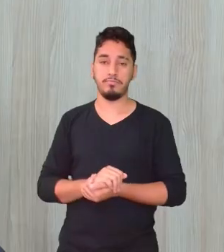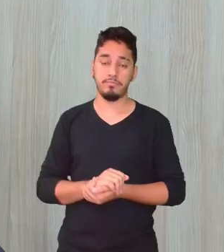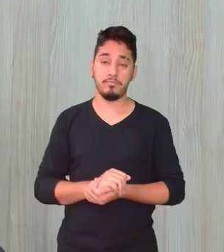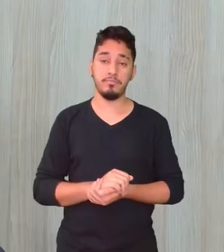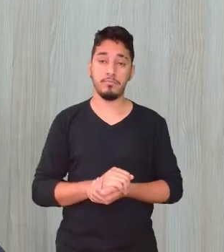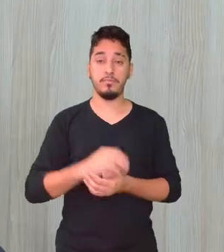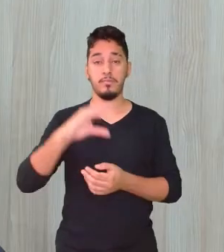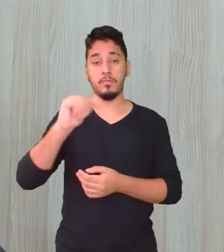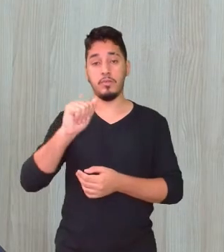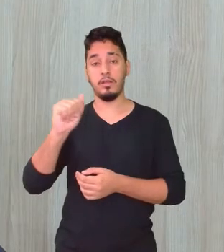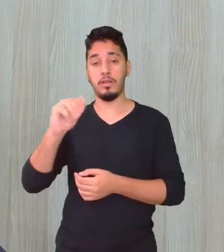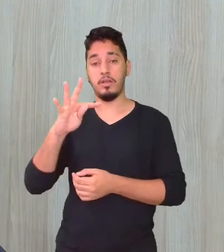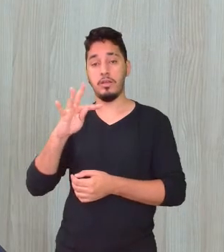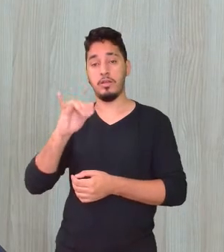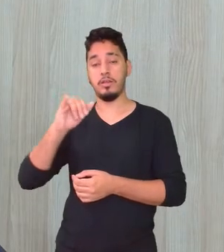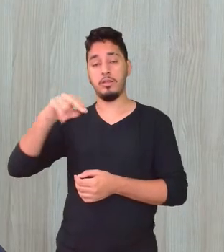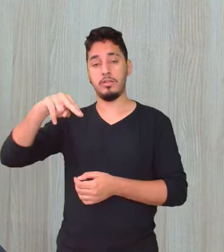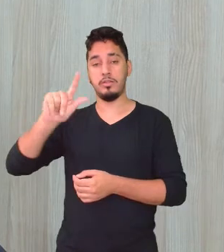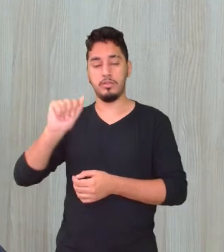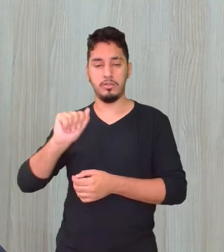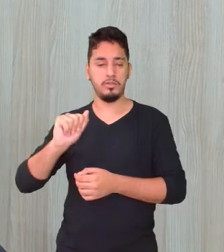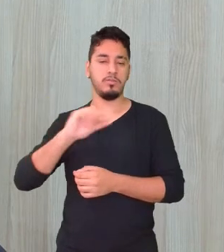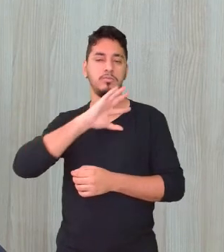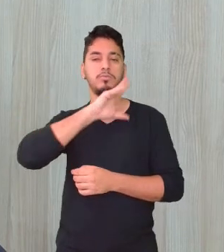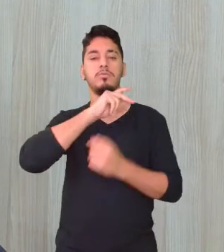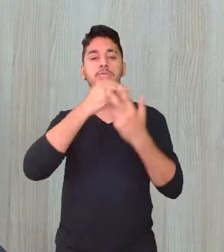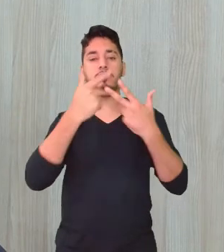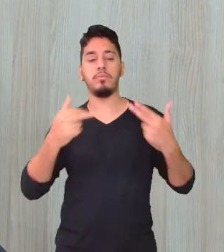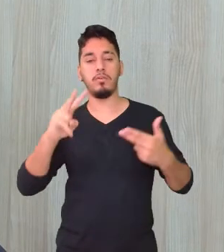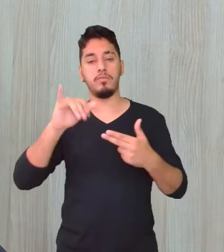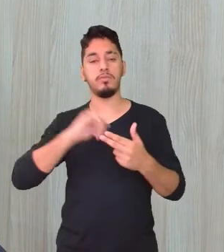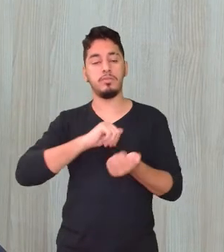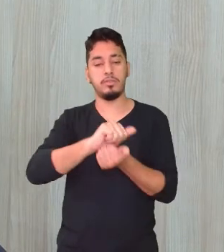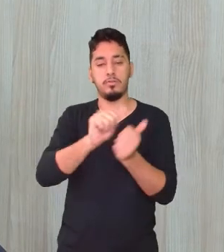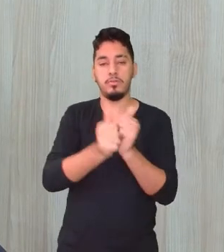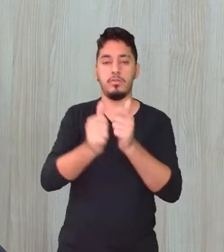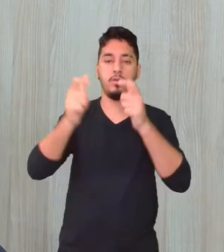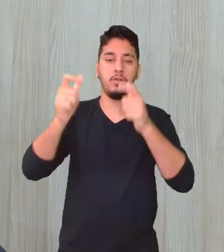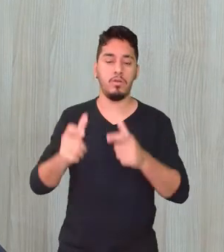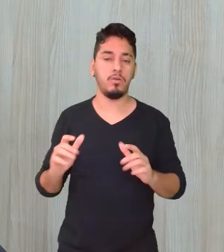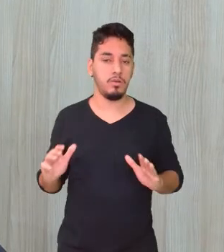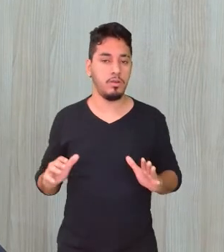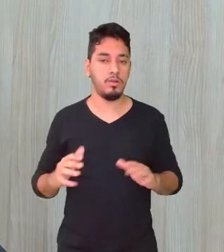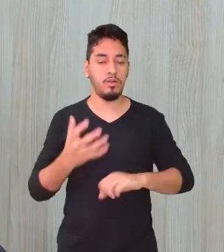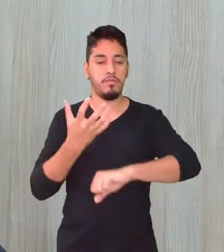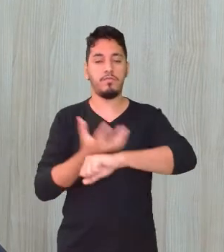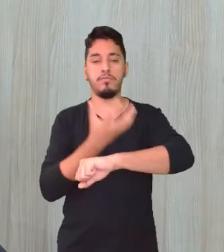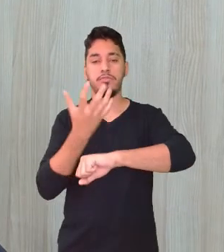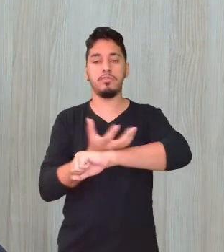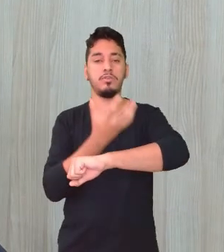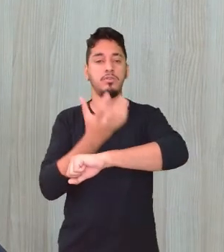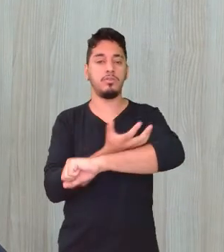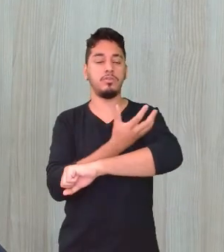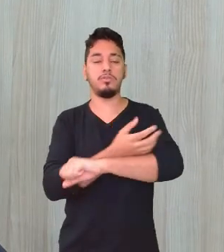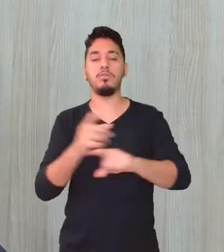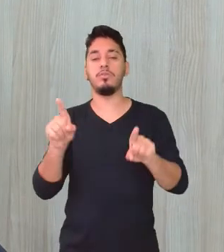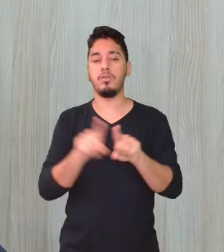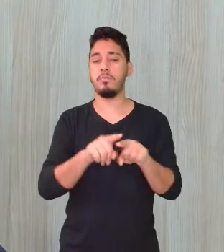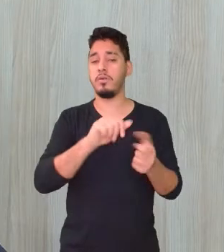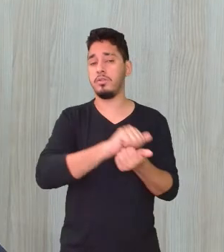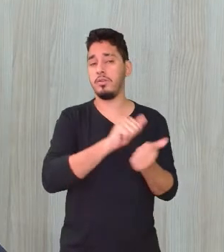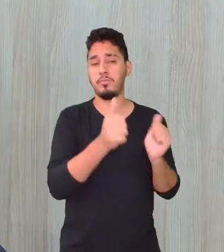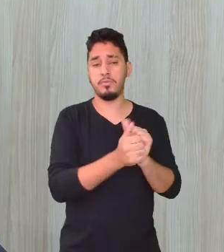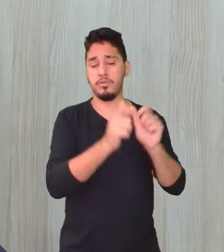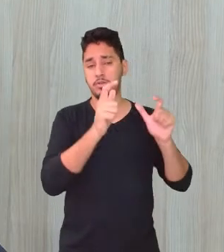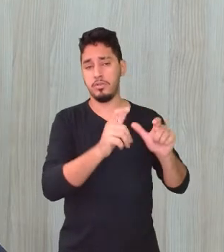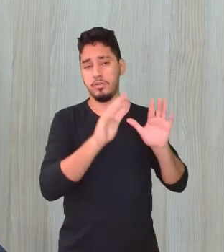pronto, a caatinga mesmo. Os animais vão ser adaptados àquele lugar. Isso. A vegetação também adaptada àquilo ali.